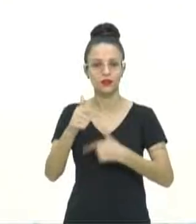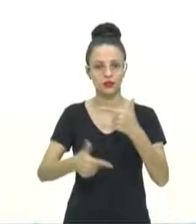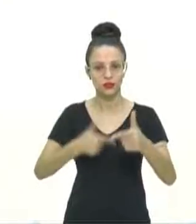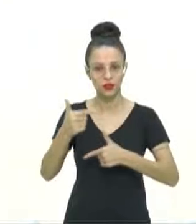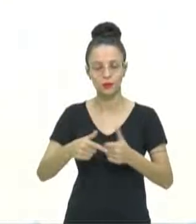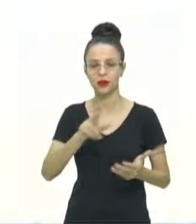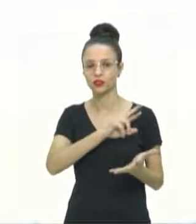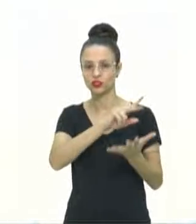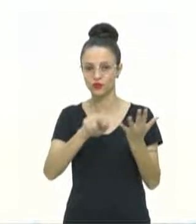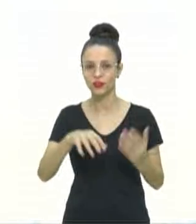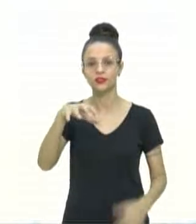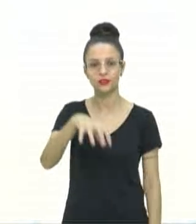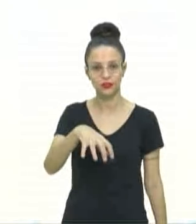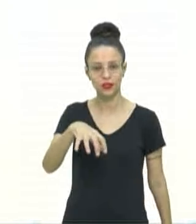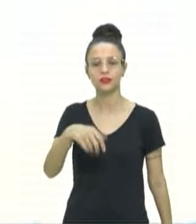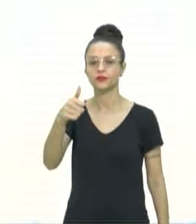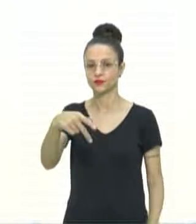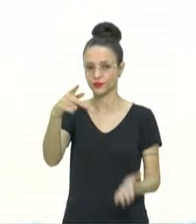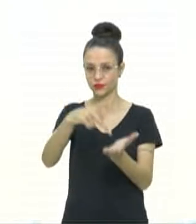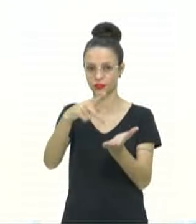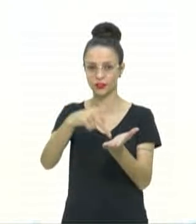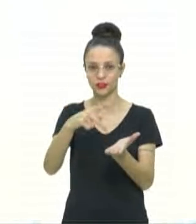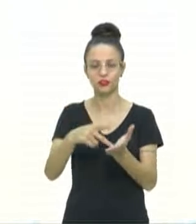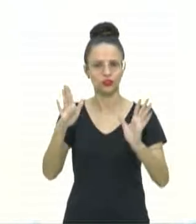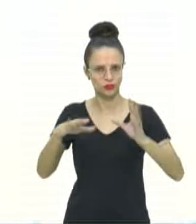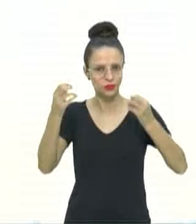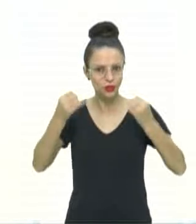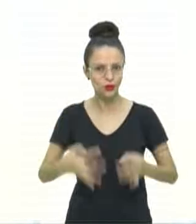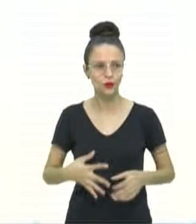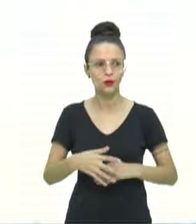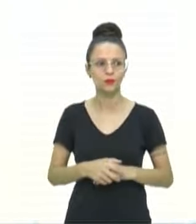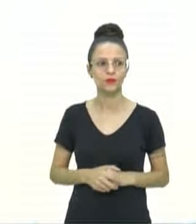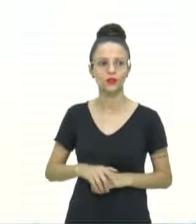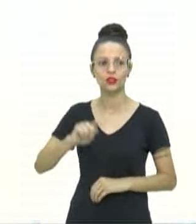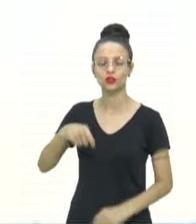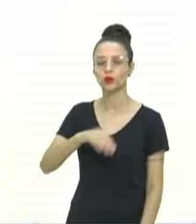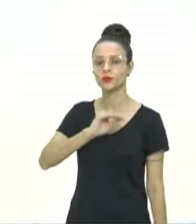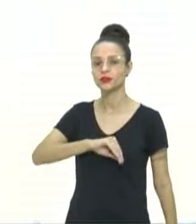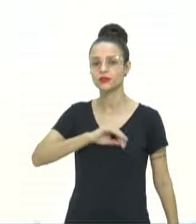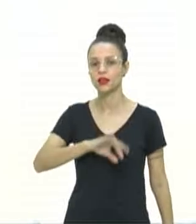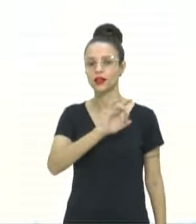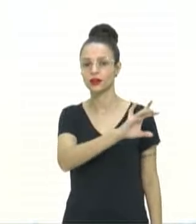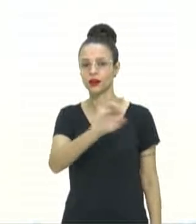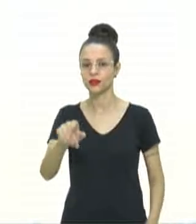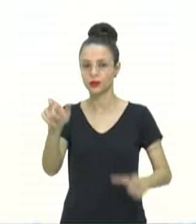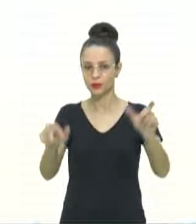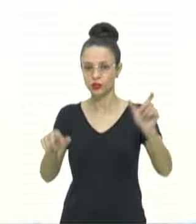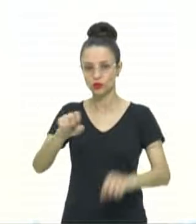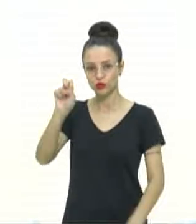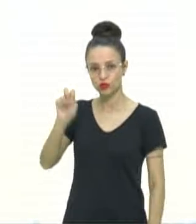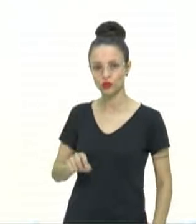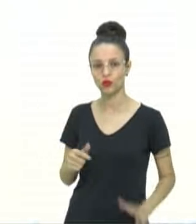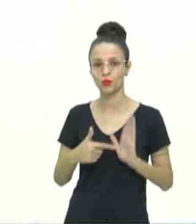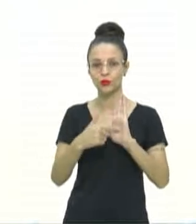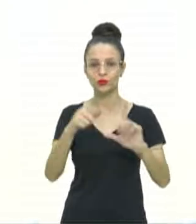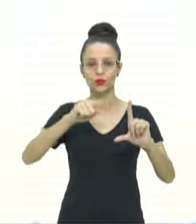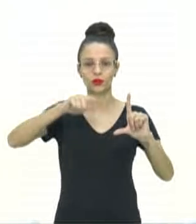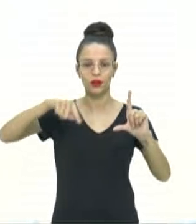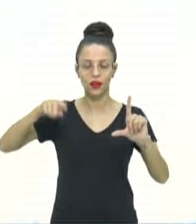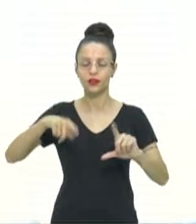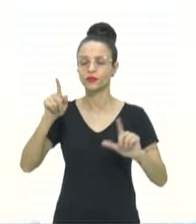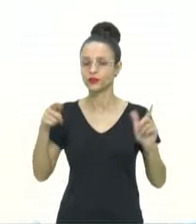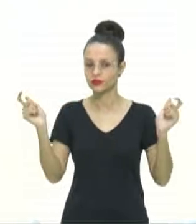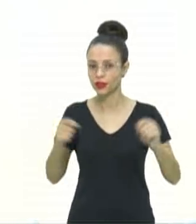para diversas áreas? Verdadeiro, nós falamos sobre isso. Sobre a renda per capita da região sul, lá do gráfico que nós vimos,